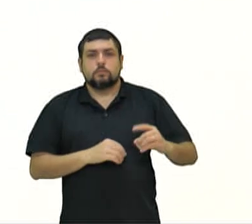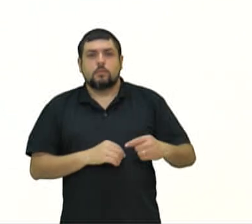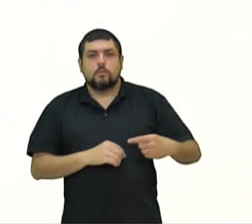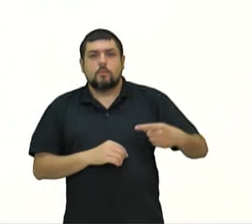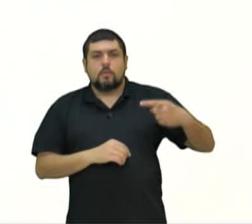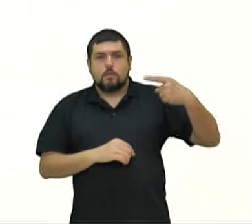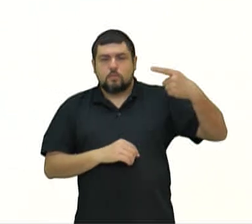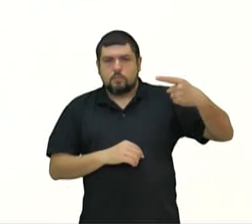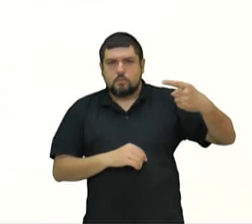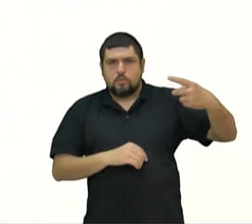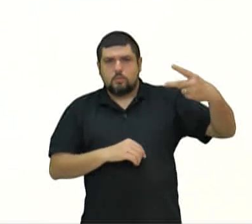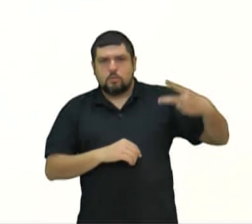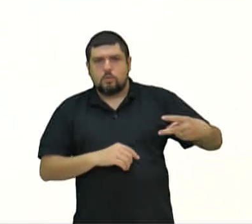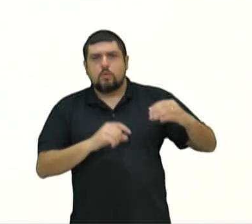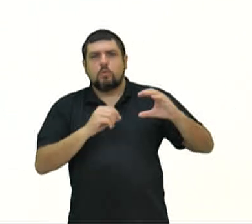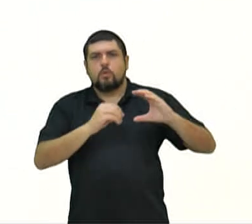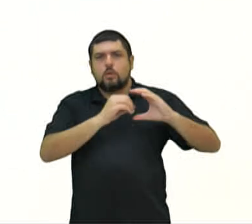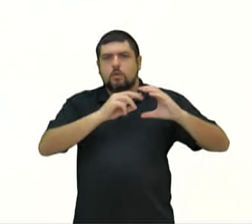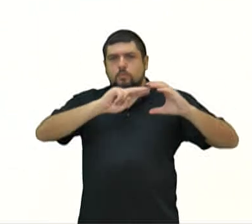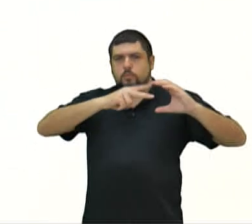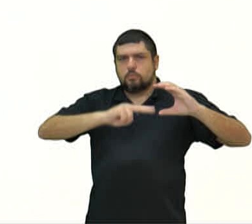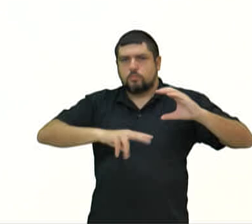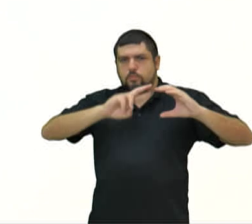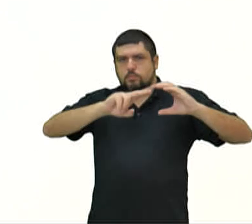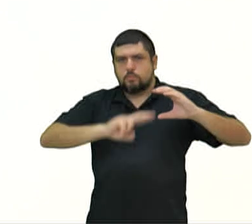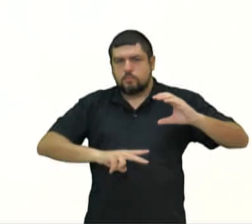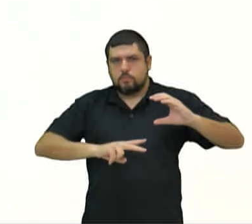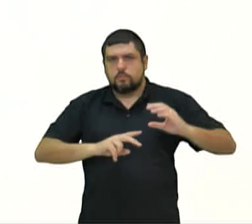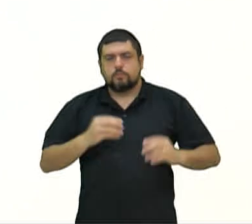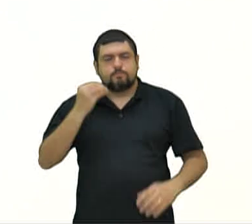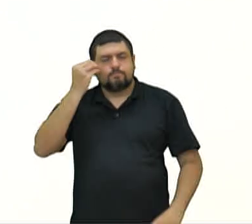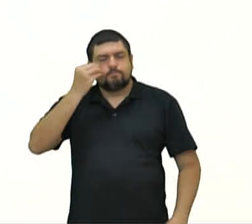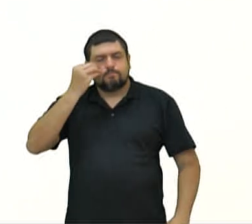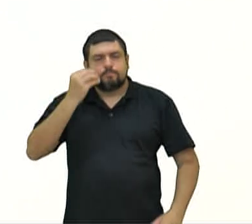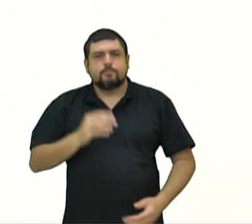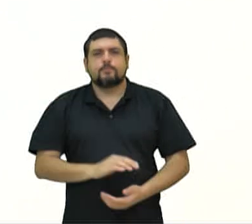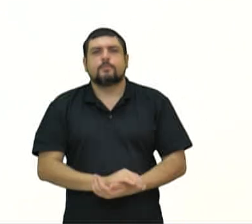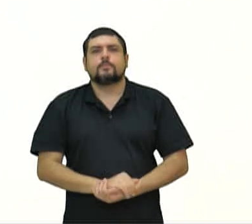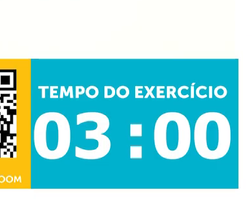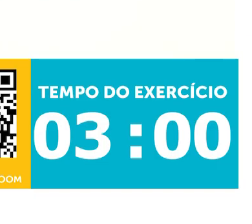células são haploides. Vamos tentar?